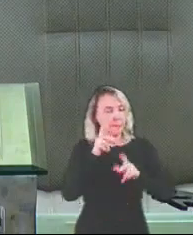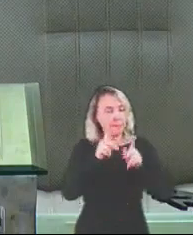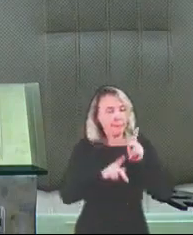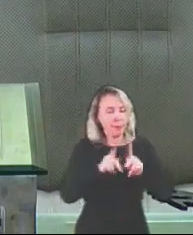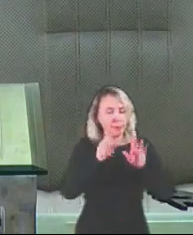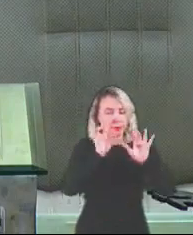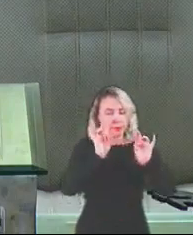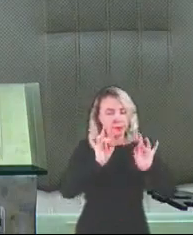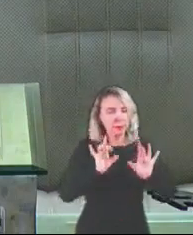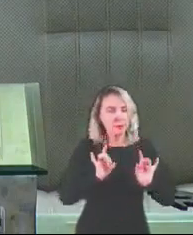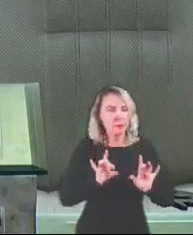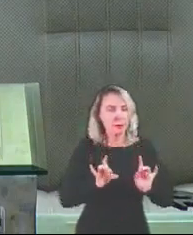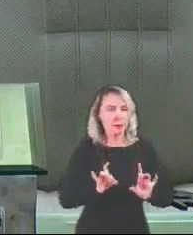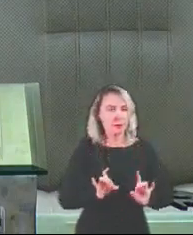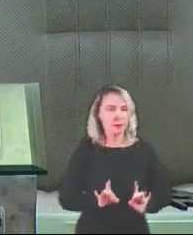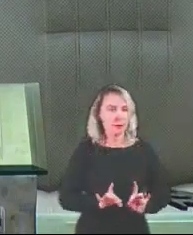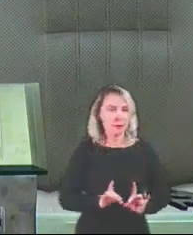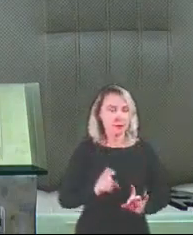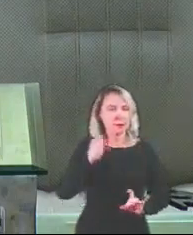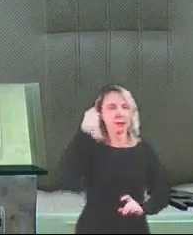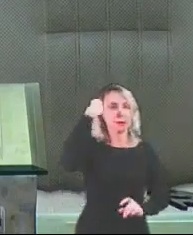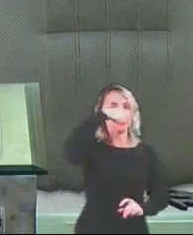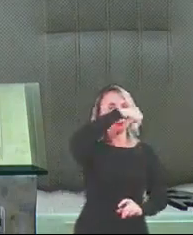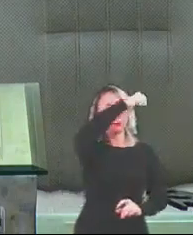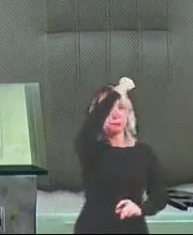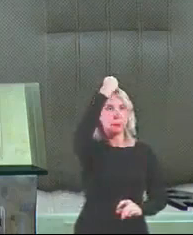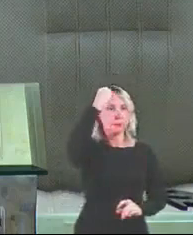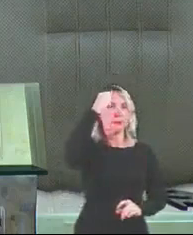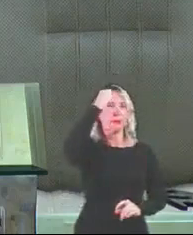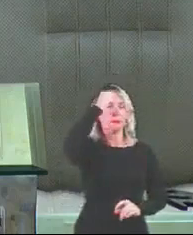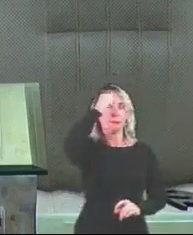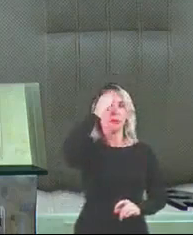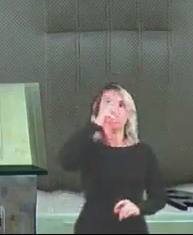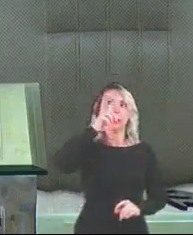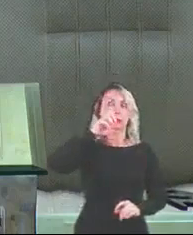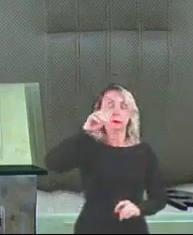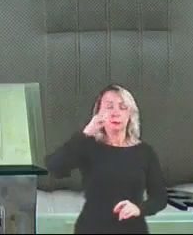como um povo santo, um sacerdócio chamado por Deus,